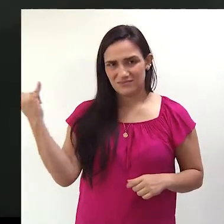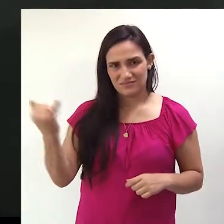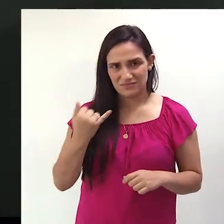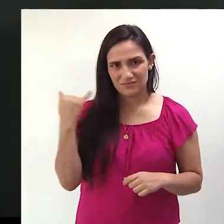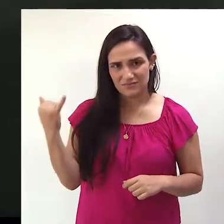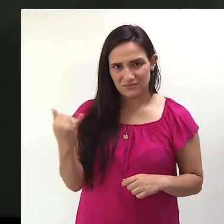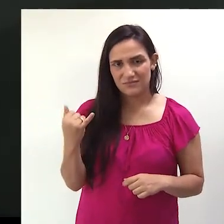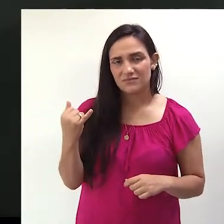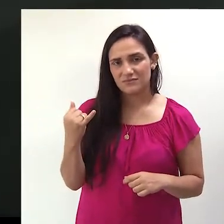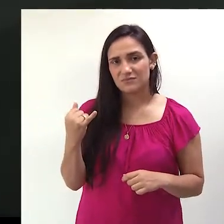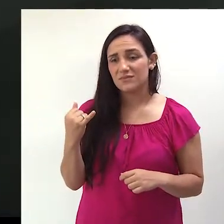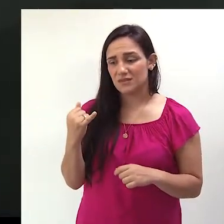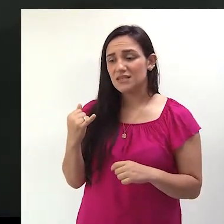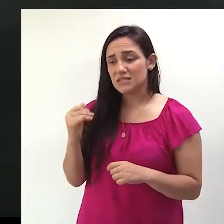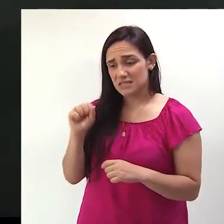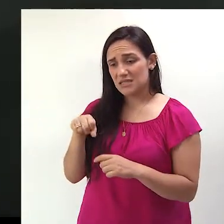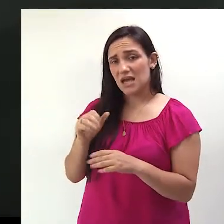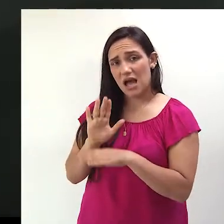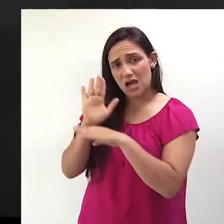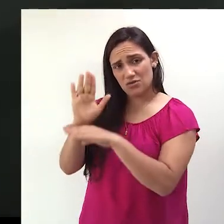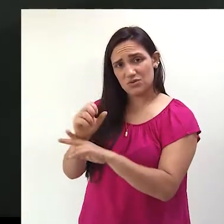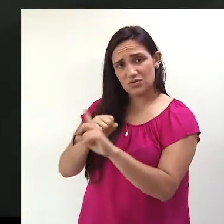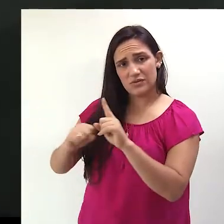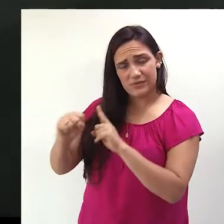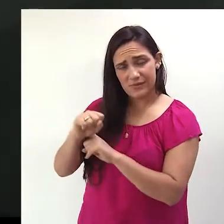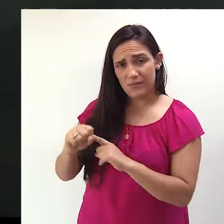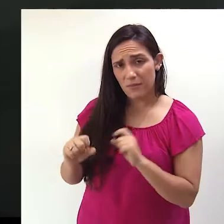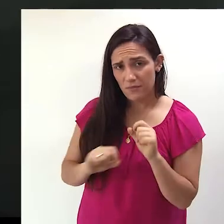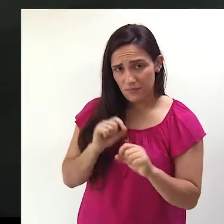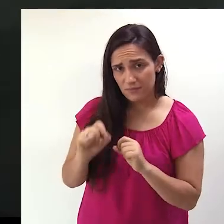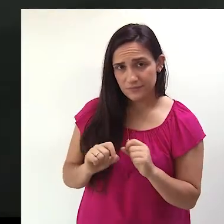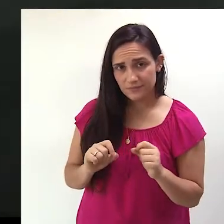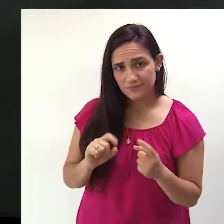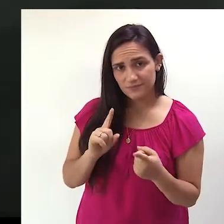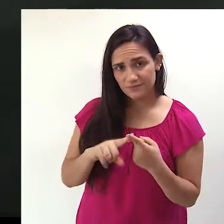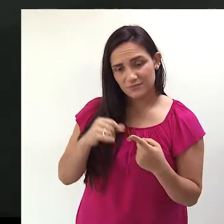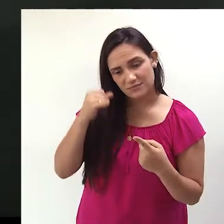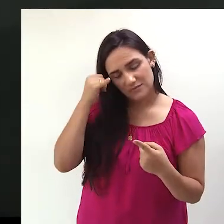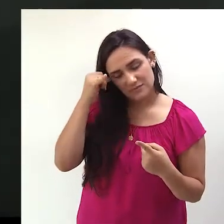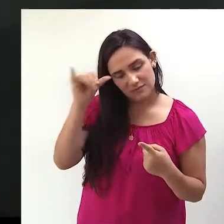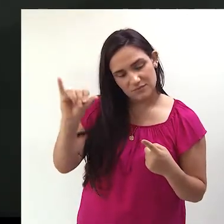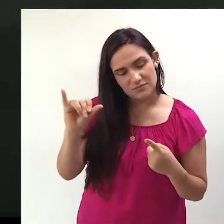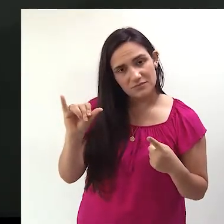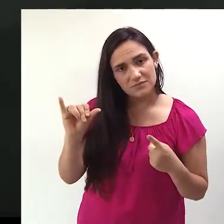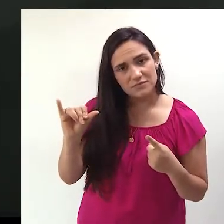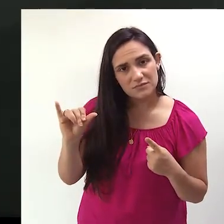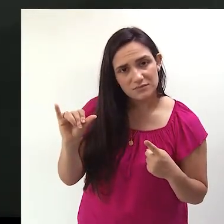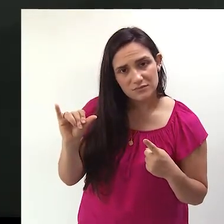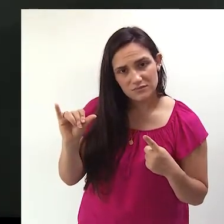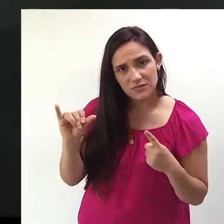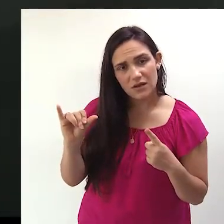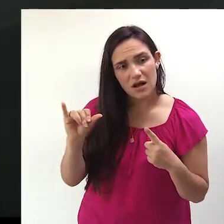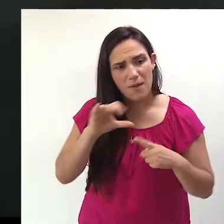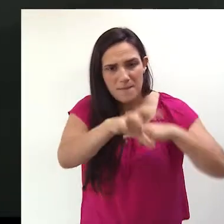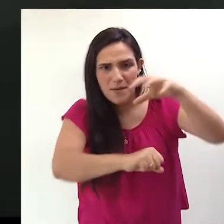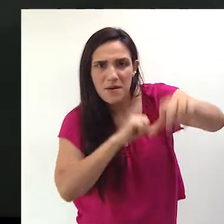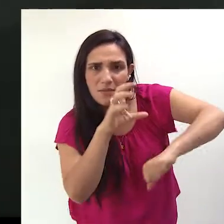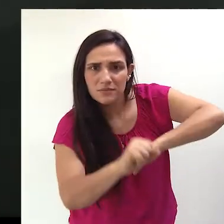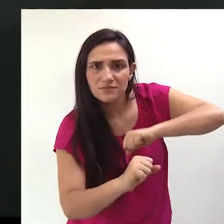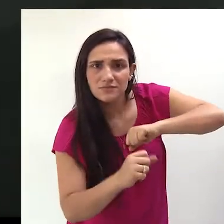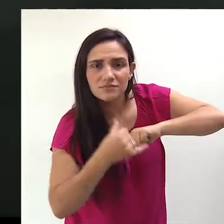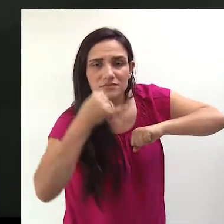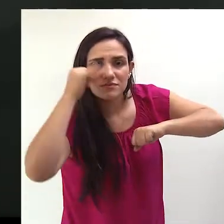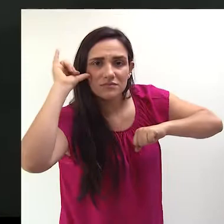mais importantes, ou que refletem para a sociedade de pronto, é o combate ao abigeato. Então, quando a gente fala em